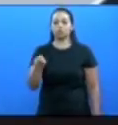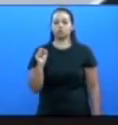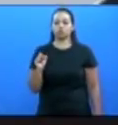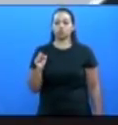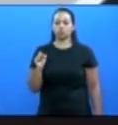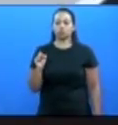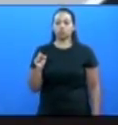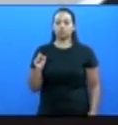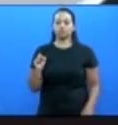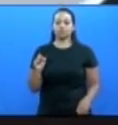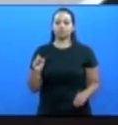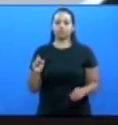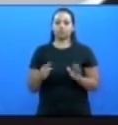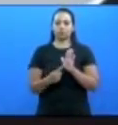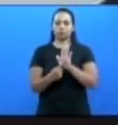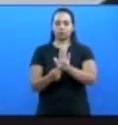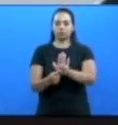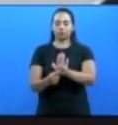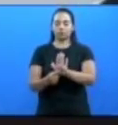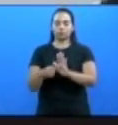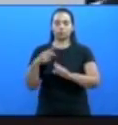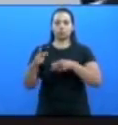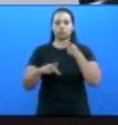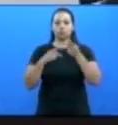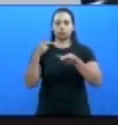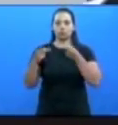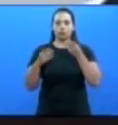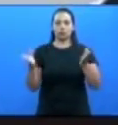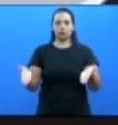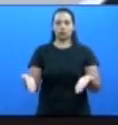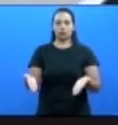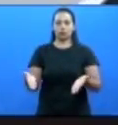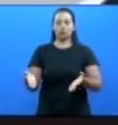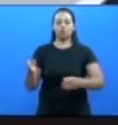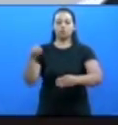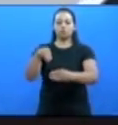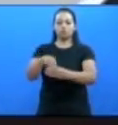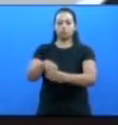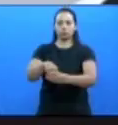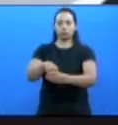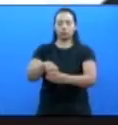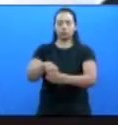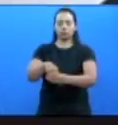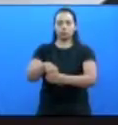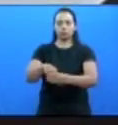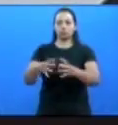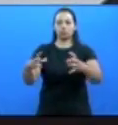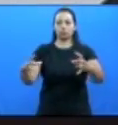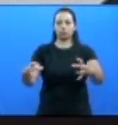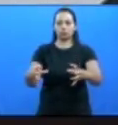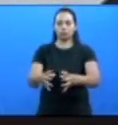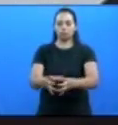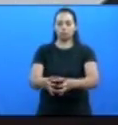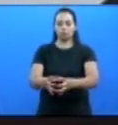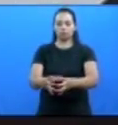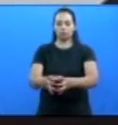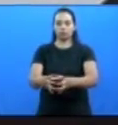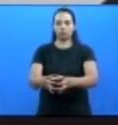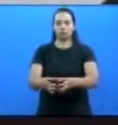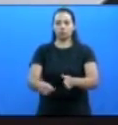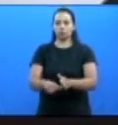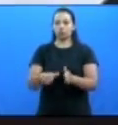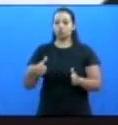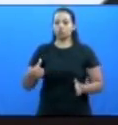Não há. Portanto, estão em votação estas emendas. Está em votação o grupo, né, das emendas de 1